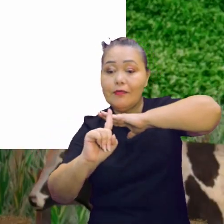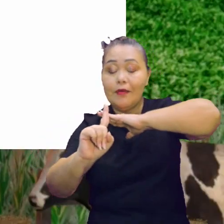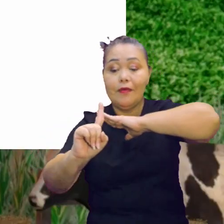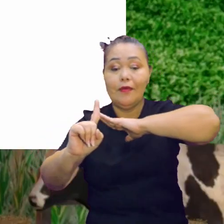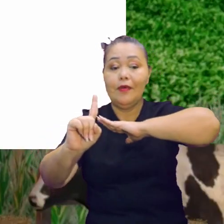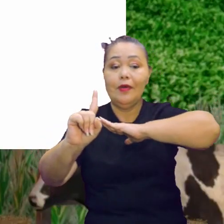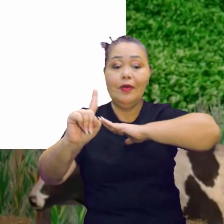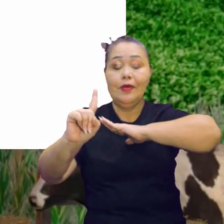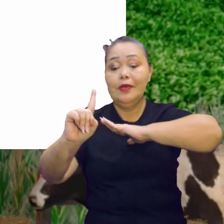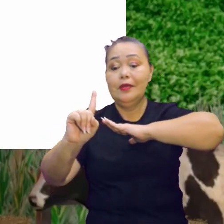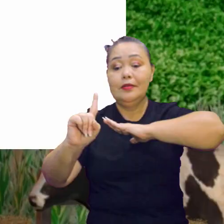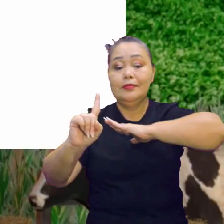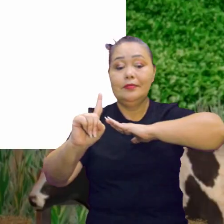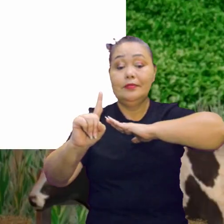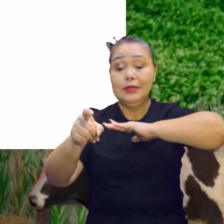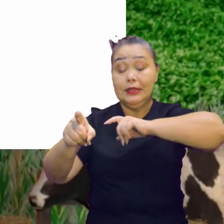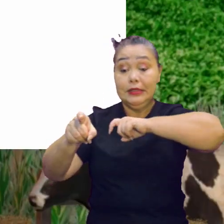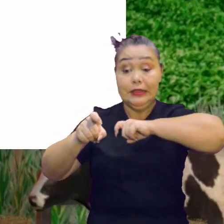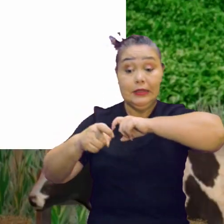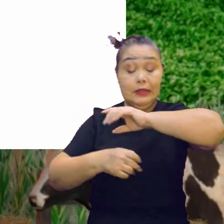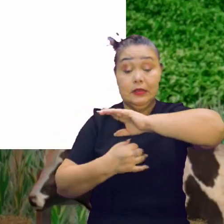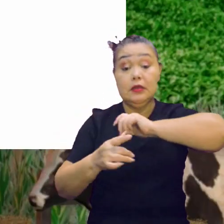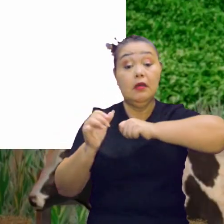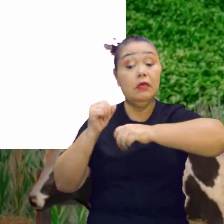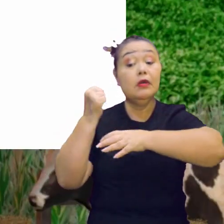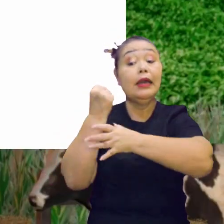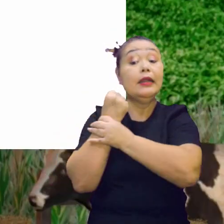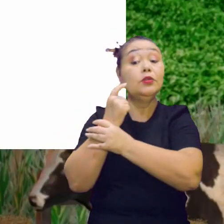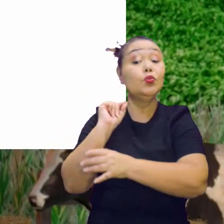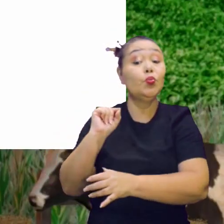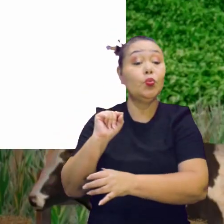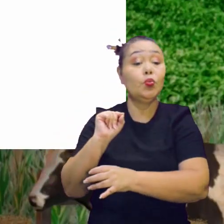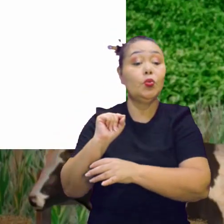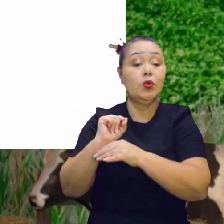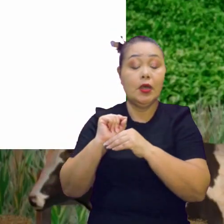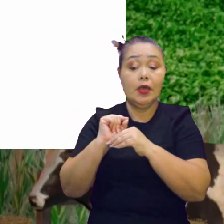agrícola. Então, isso aqui vai garantir o quê? Vai garantir